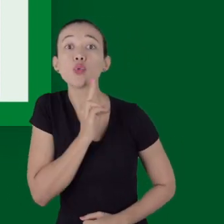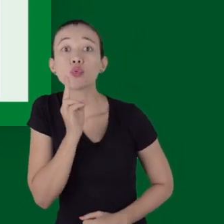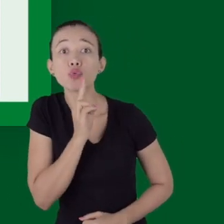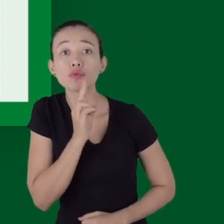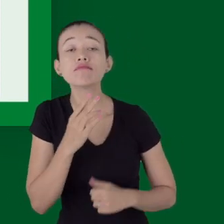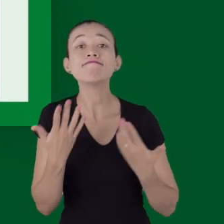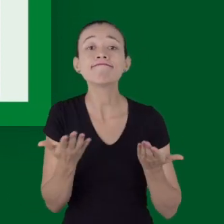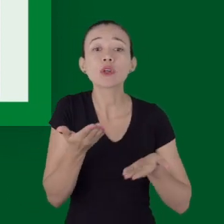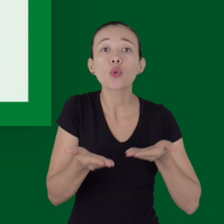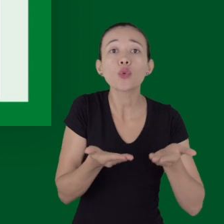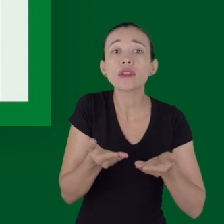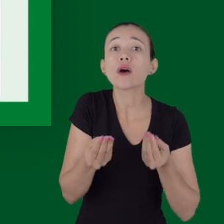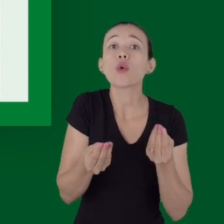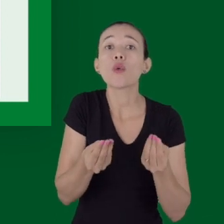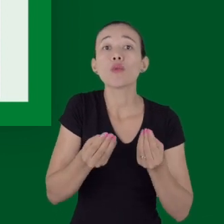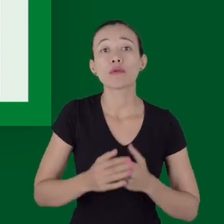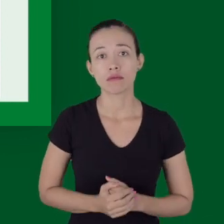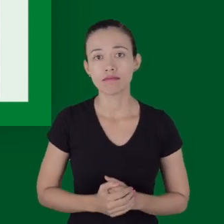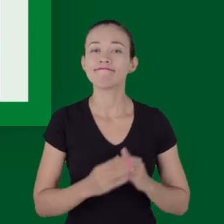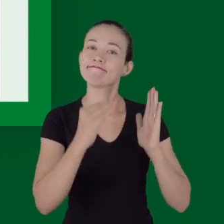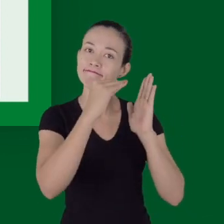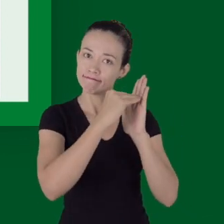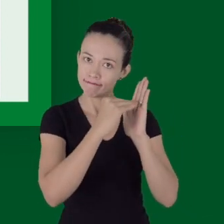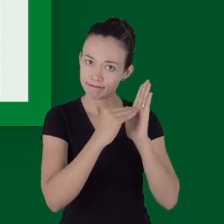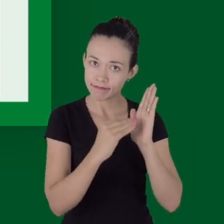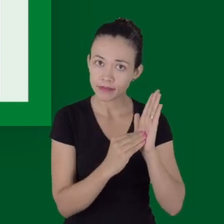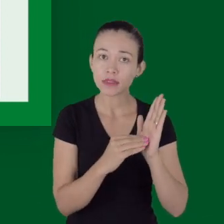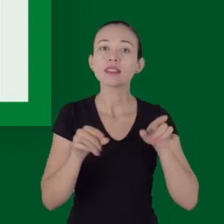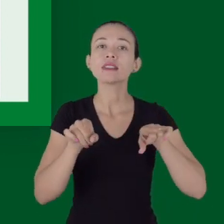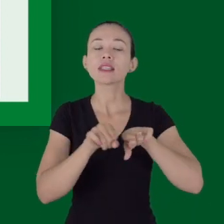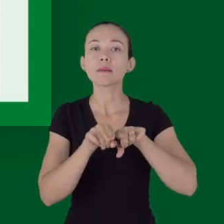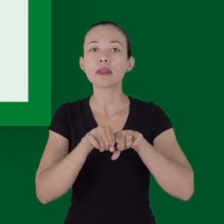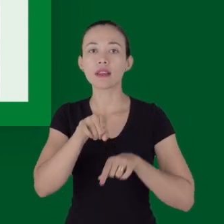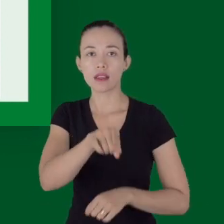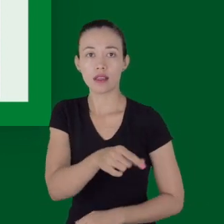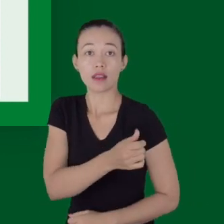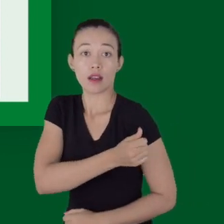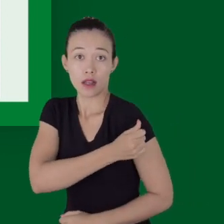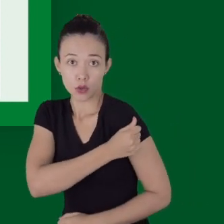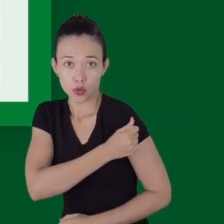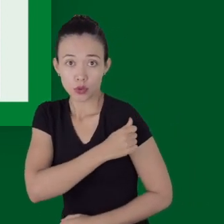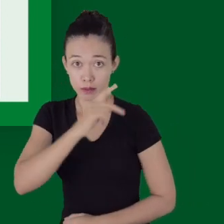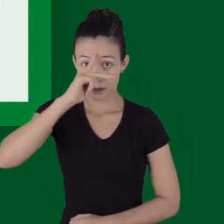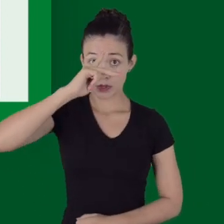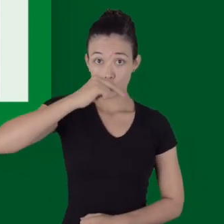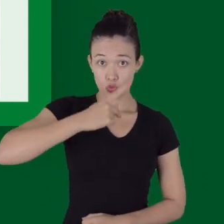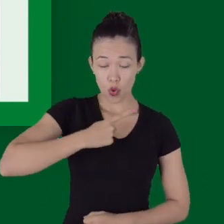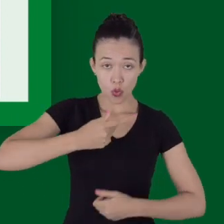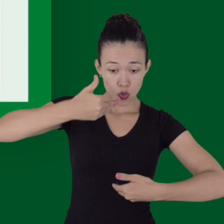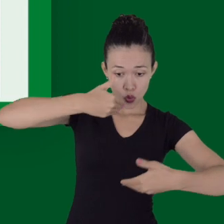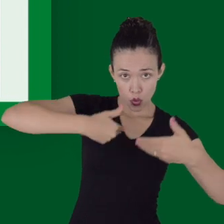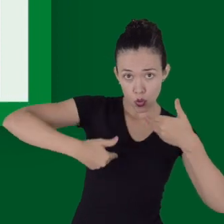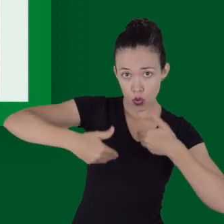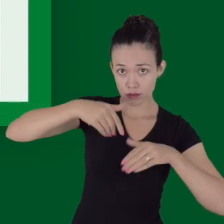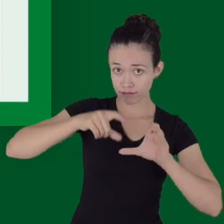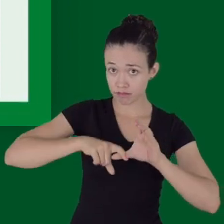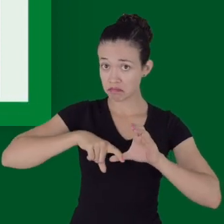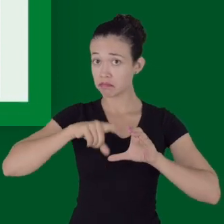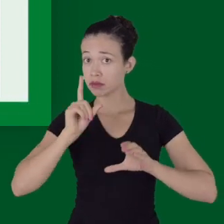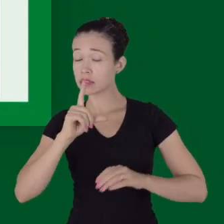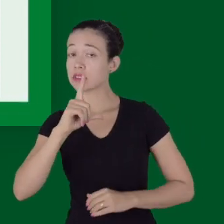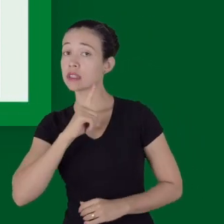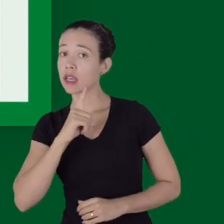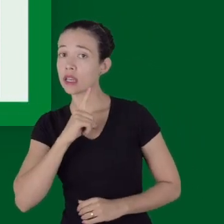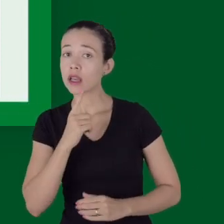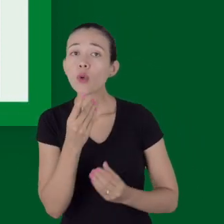ser adotados em caso de emergência. E o grau de autonomia da criança no autocuidado. Isso aqui tem,